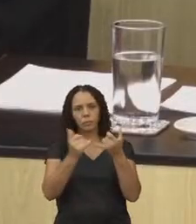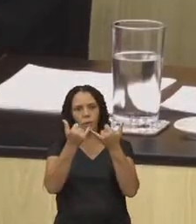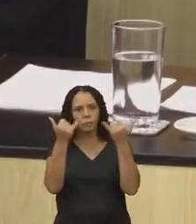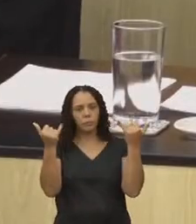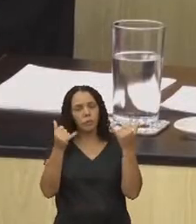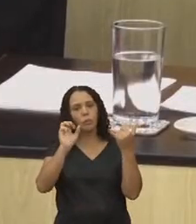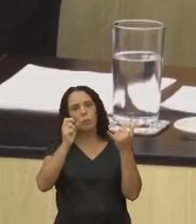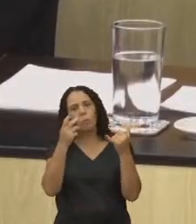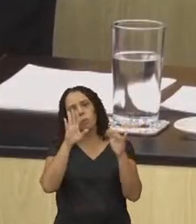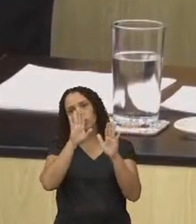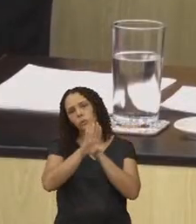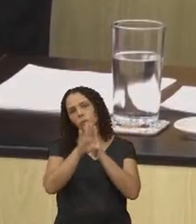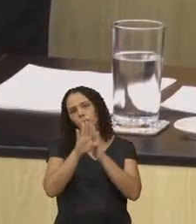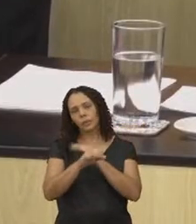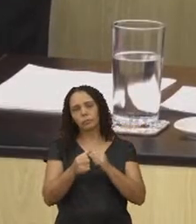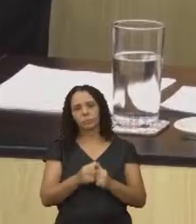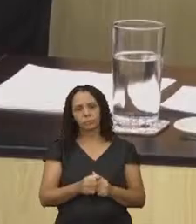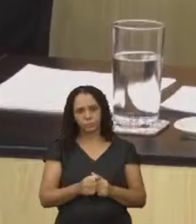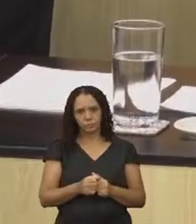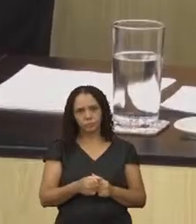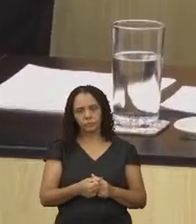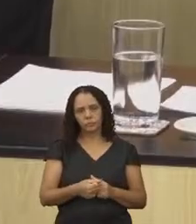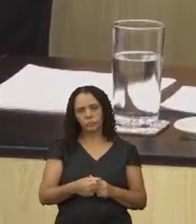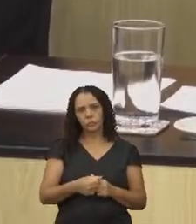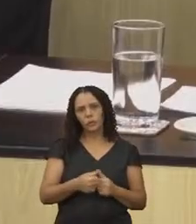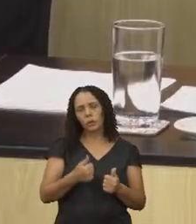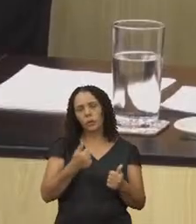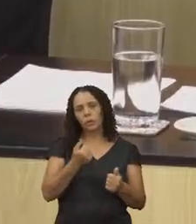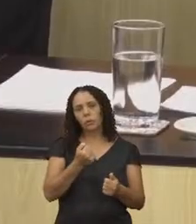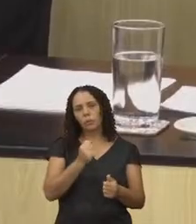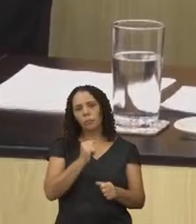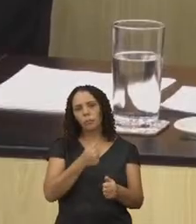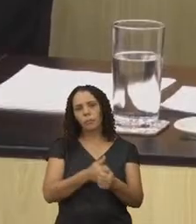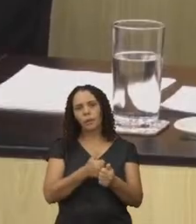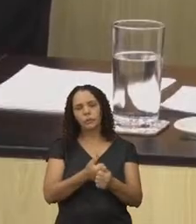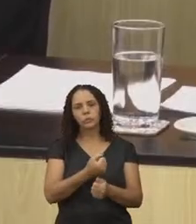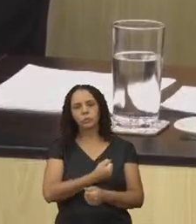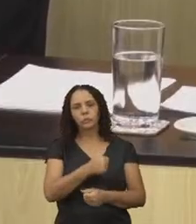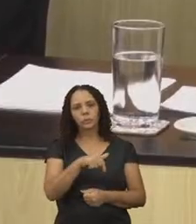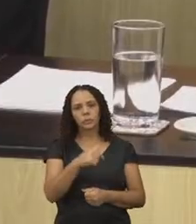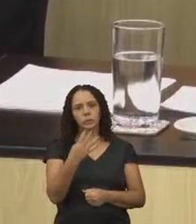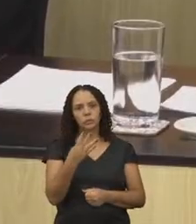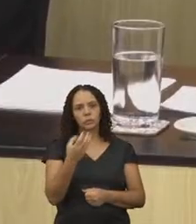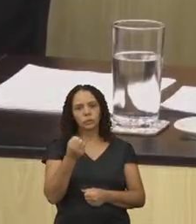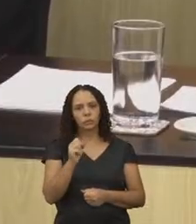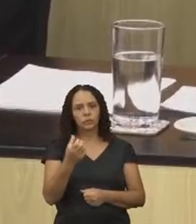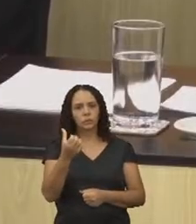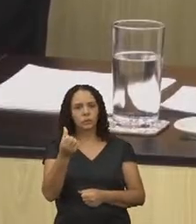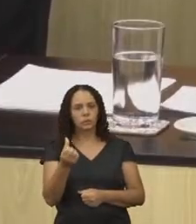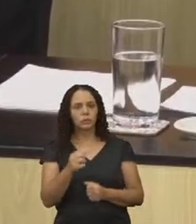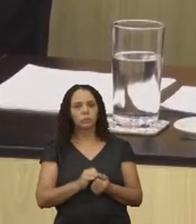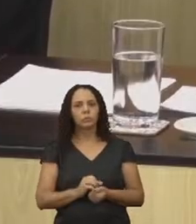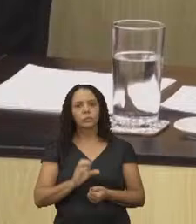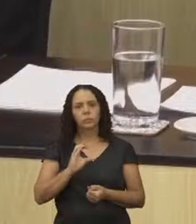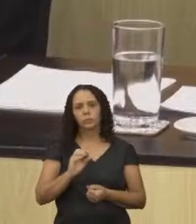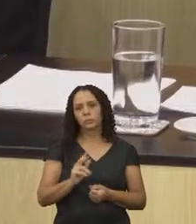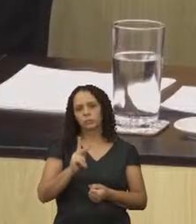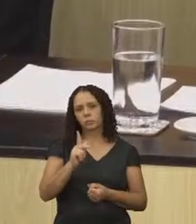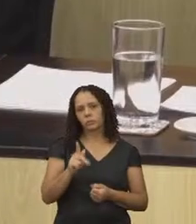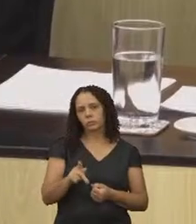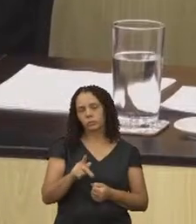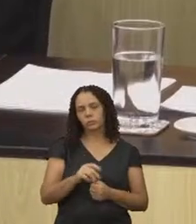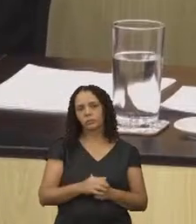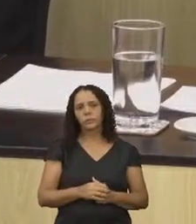na Avenida Walter Disney, entre os números 74 e 86, no conjunto São Benedito,